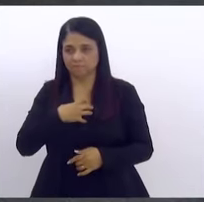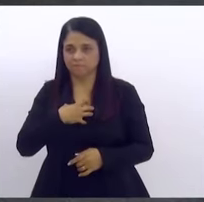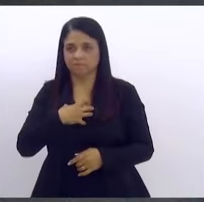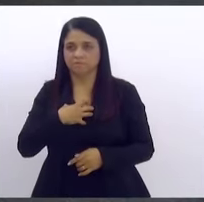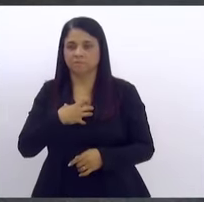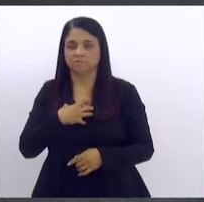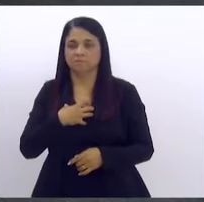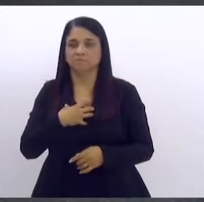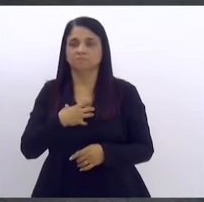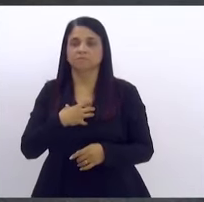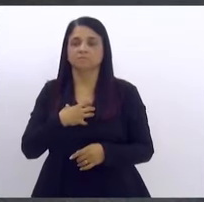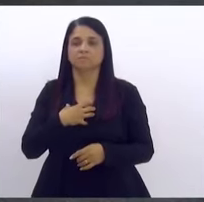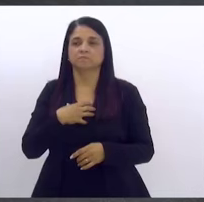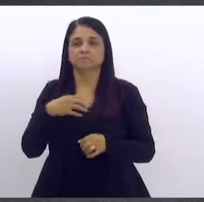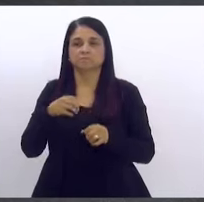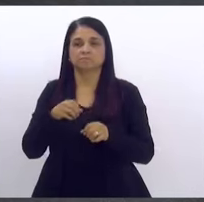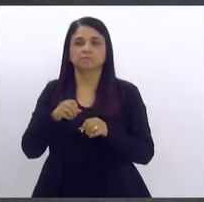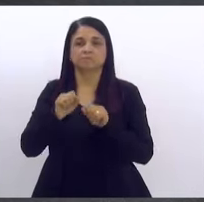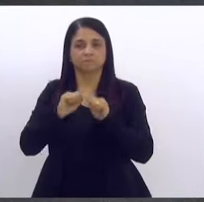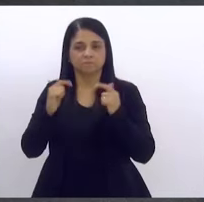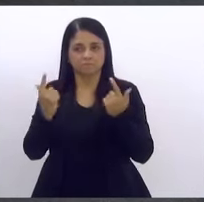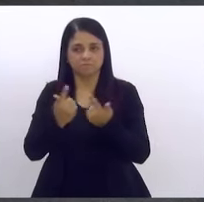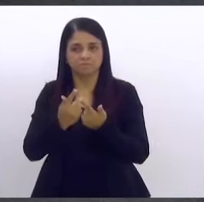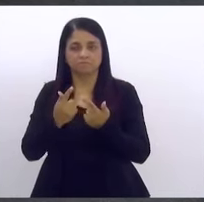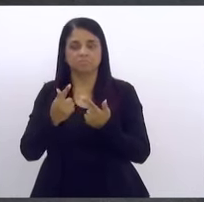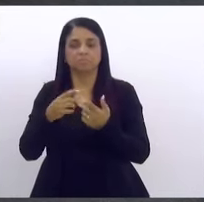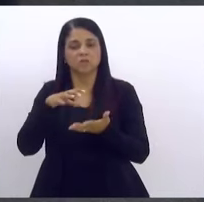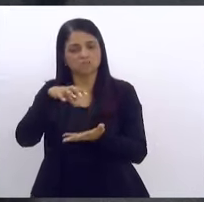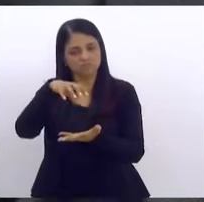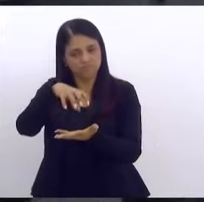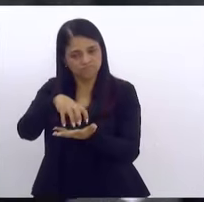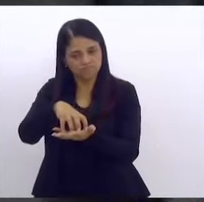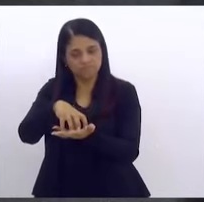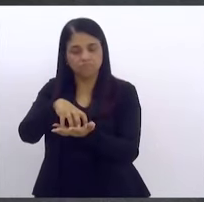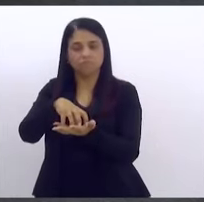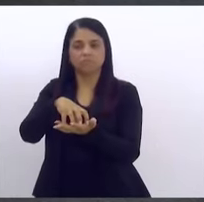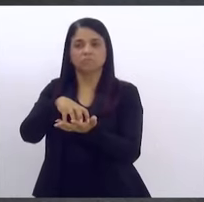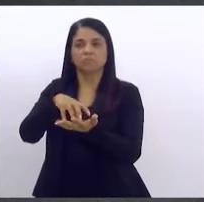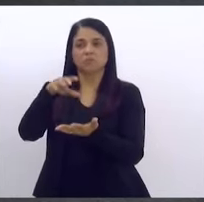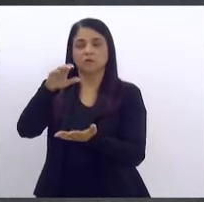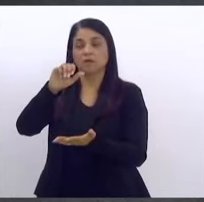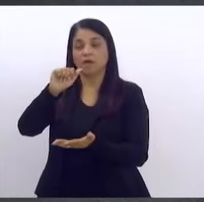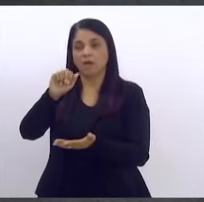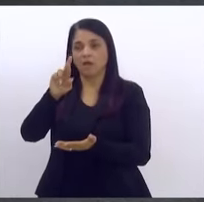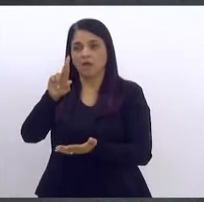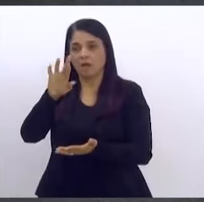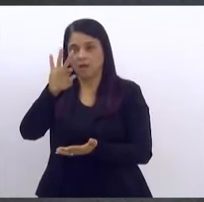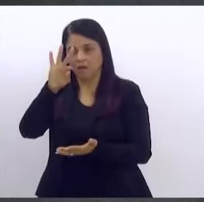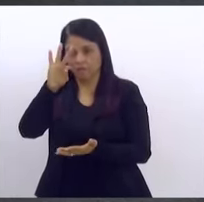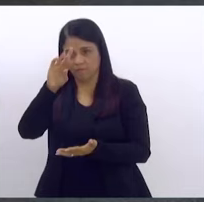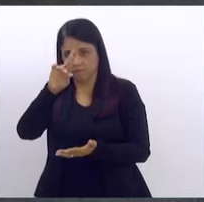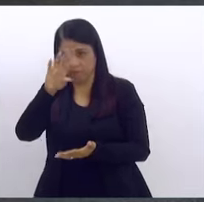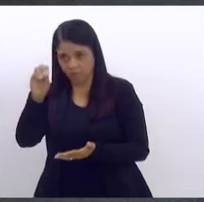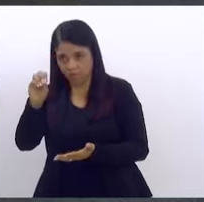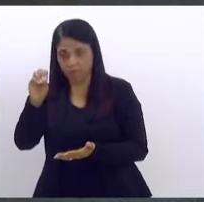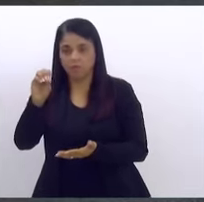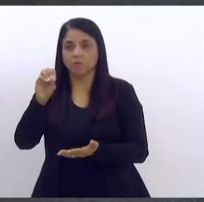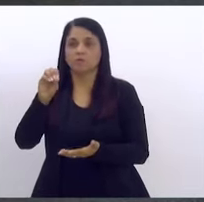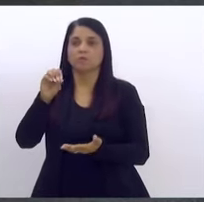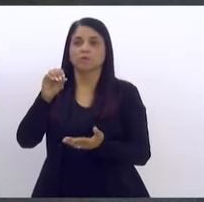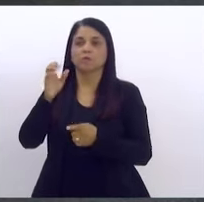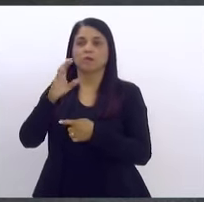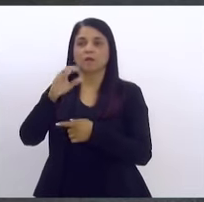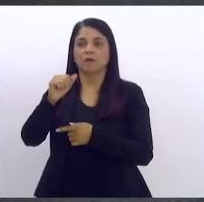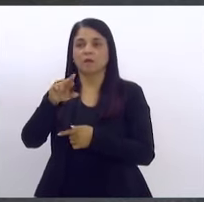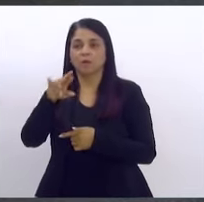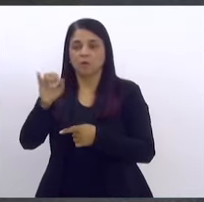pôde reconhecer a importância do Centro Afro-Carioca de Cinema, essa instituição importantíssima para a promoção